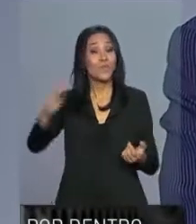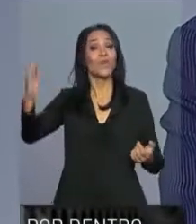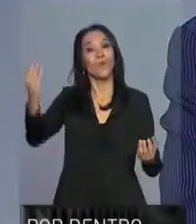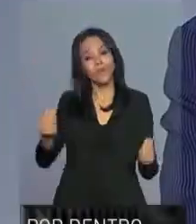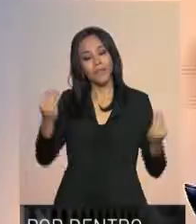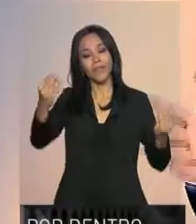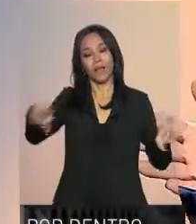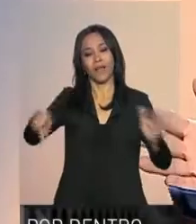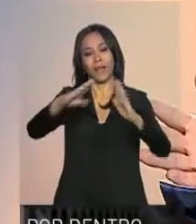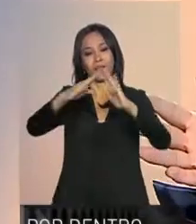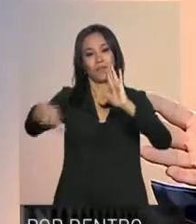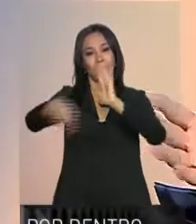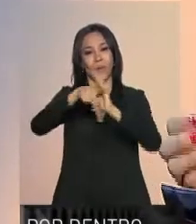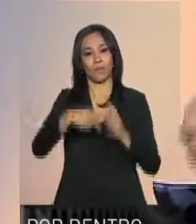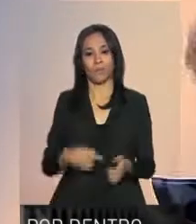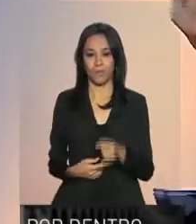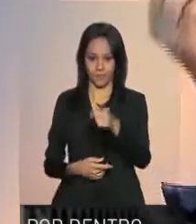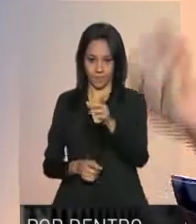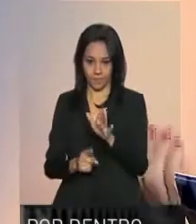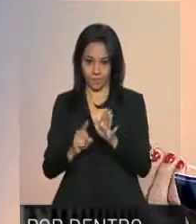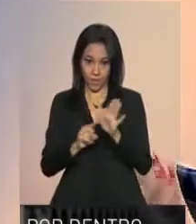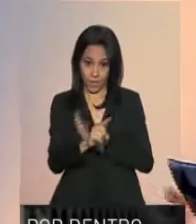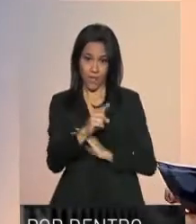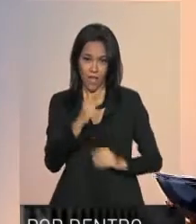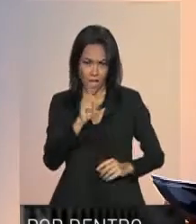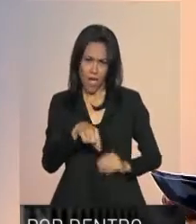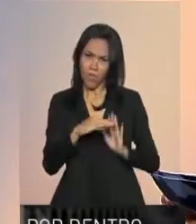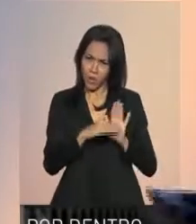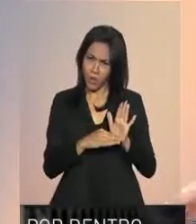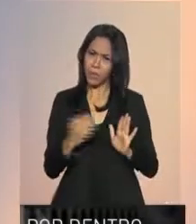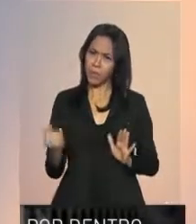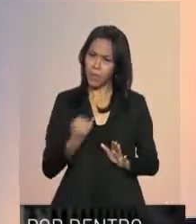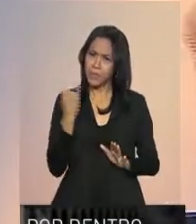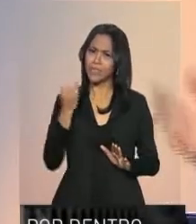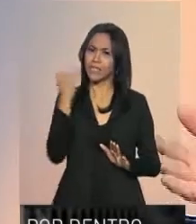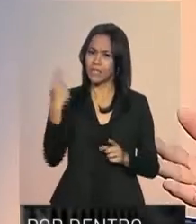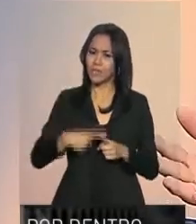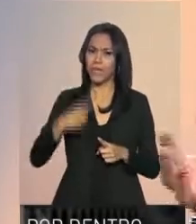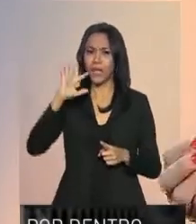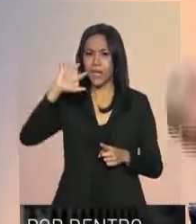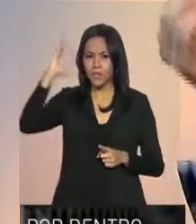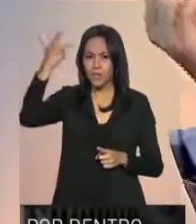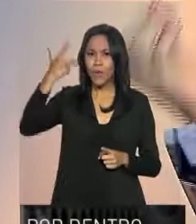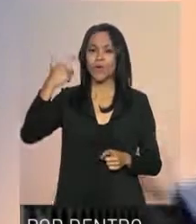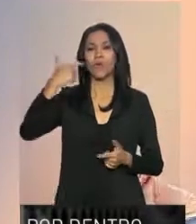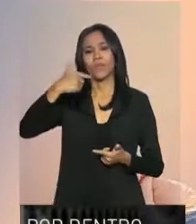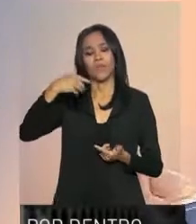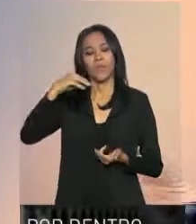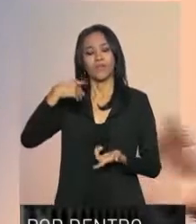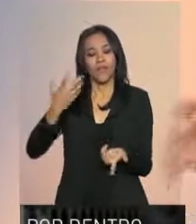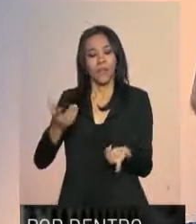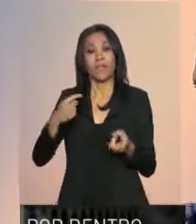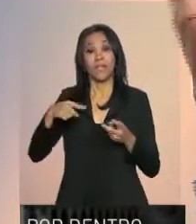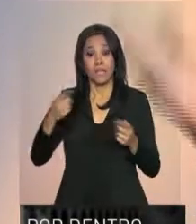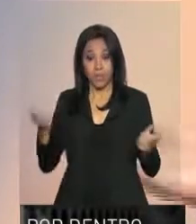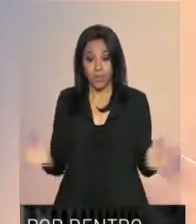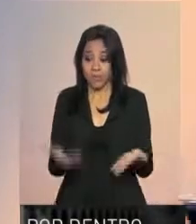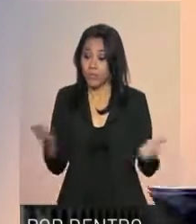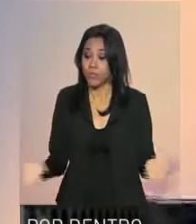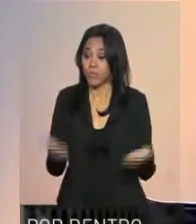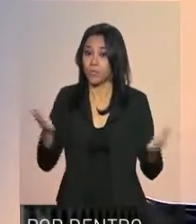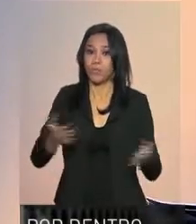cidadão e esse é um programa importante porque ele resolve parte do problema habitacional ao mesmo tempo aquece a economia porque mexe com a construção civil por sua vez